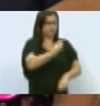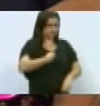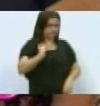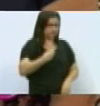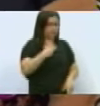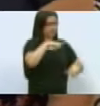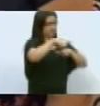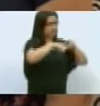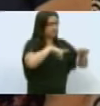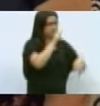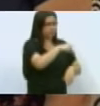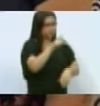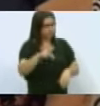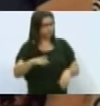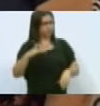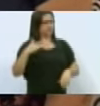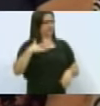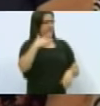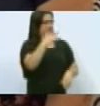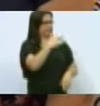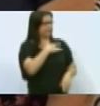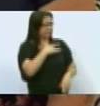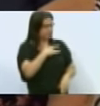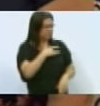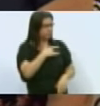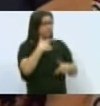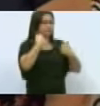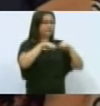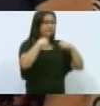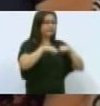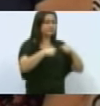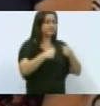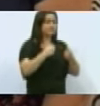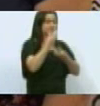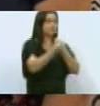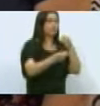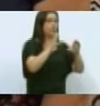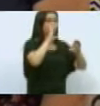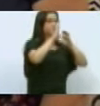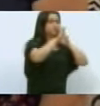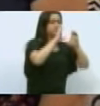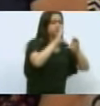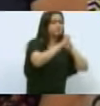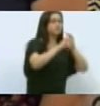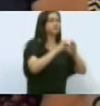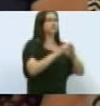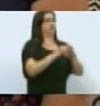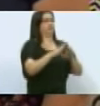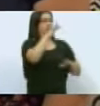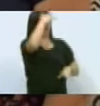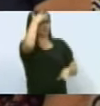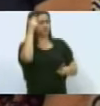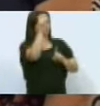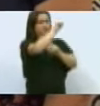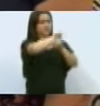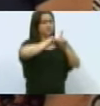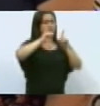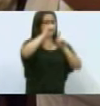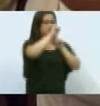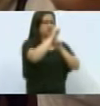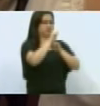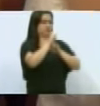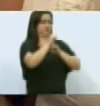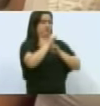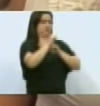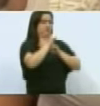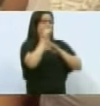já com saúde, que tem a necessidade de estar se comunicando, pessoal que trabalha com assistência, né? Assistência